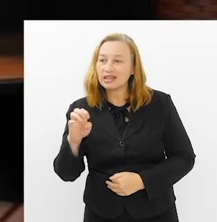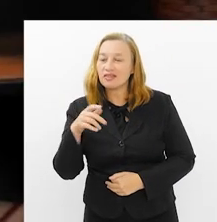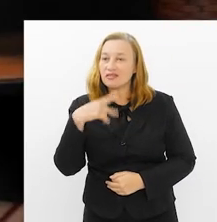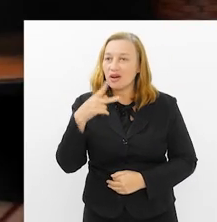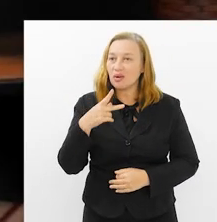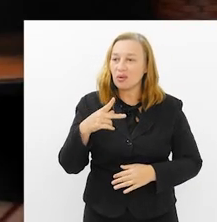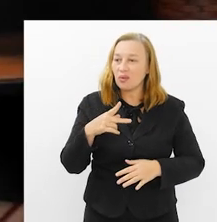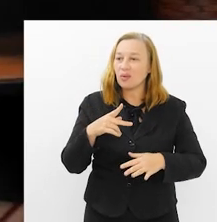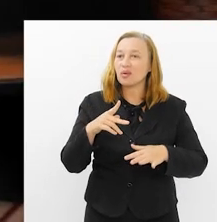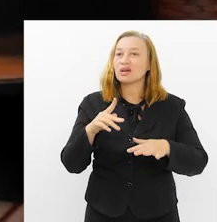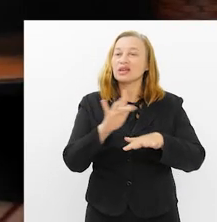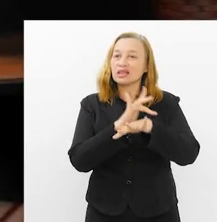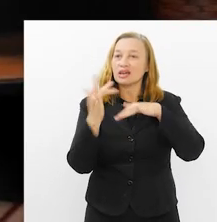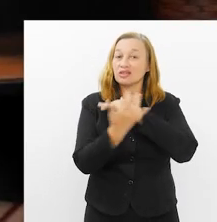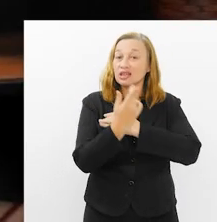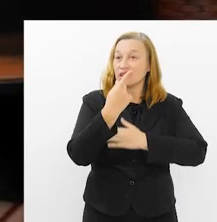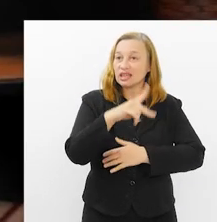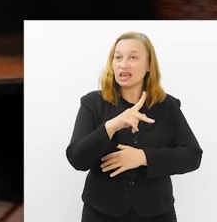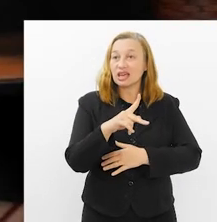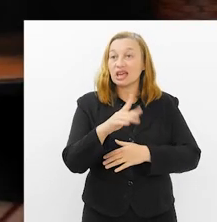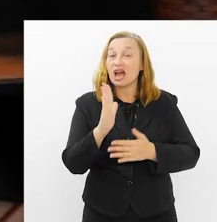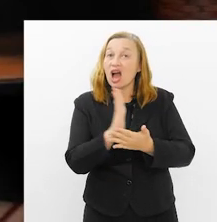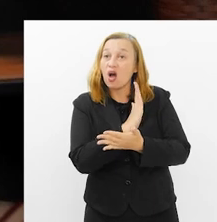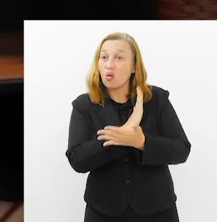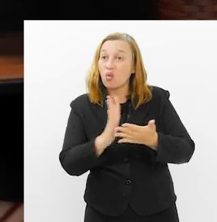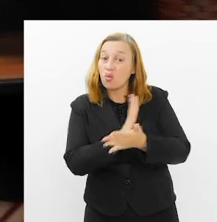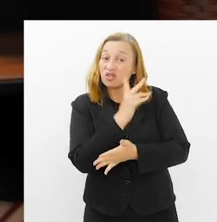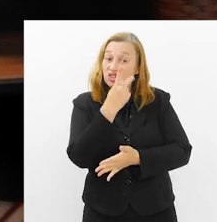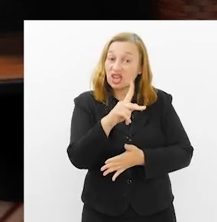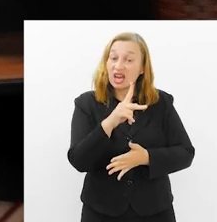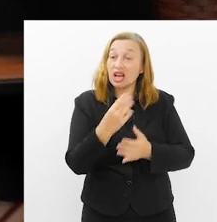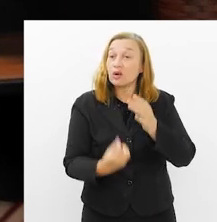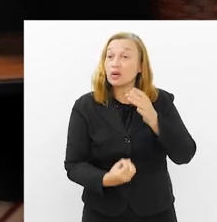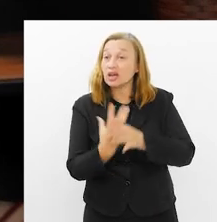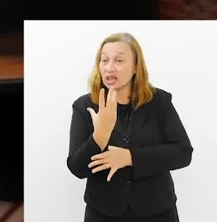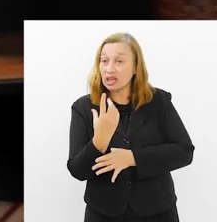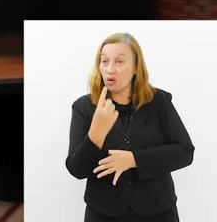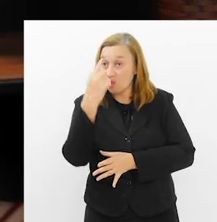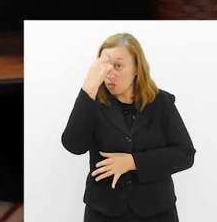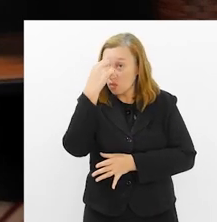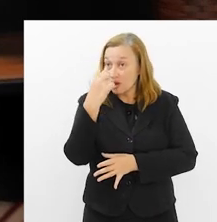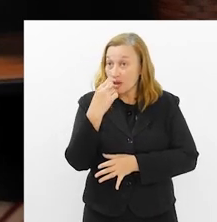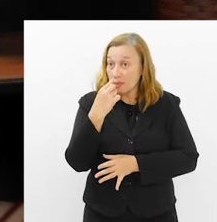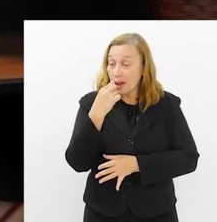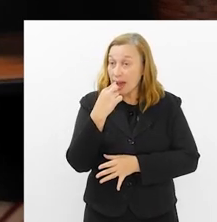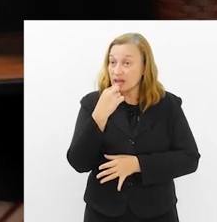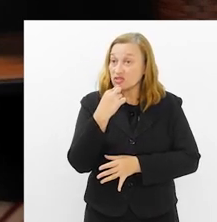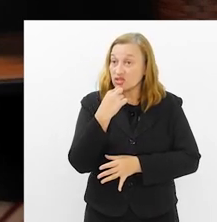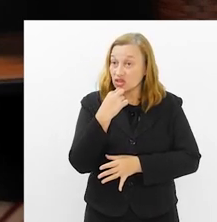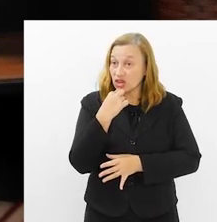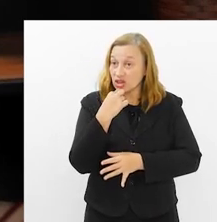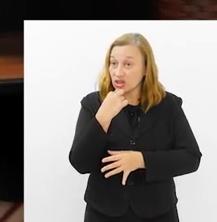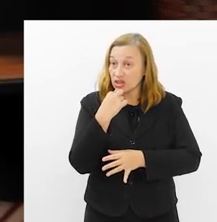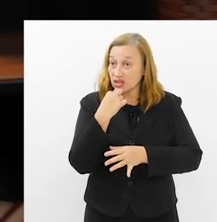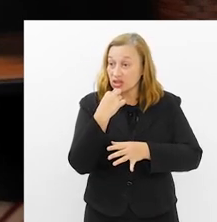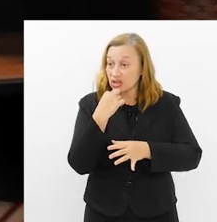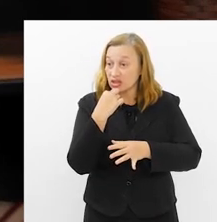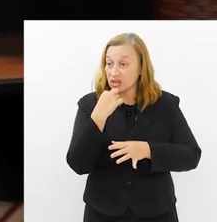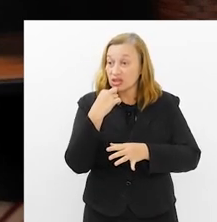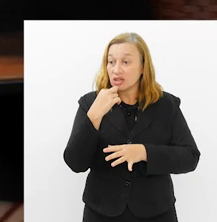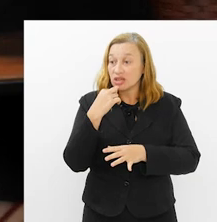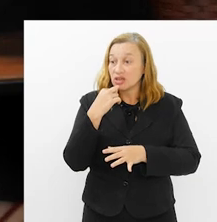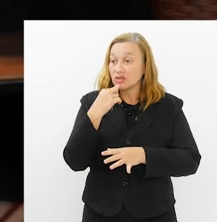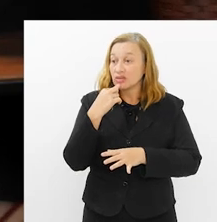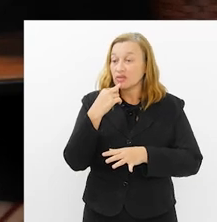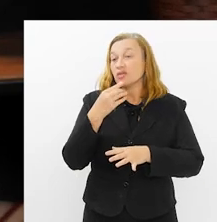vezes na página dela, muitas mulheres criam perfis fakes, né? Por não quererem se expor, uhum, não